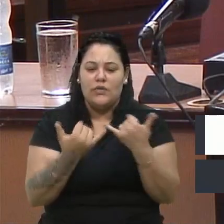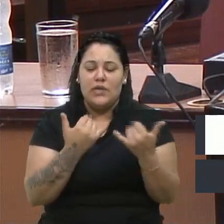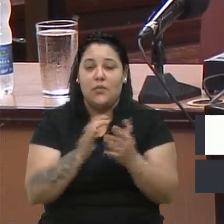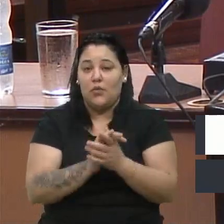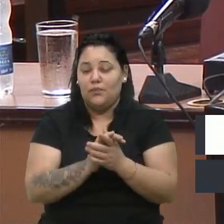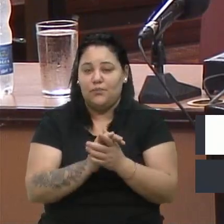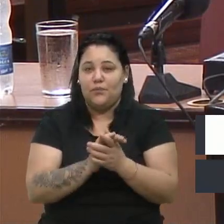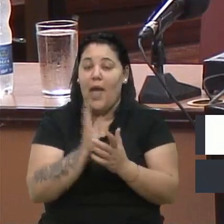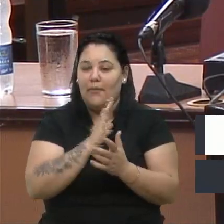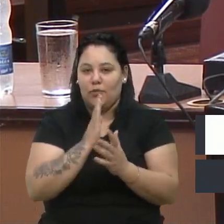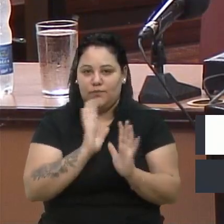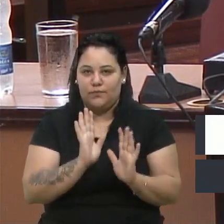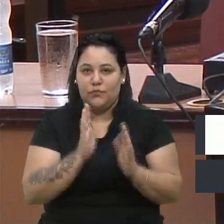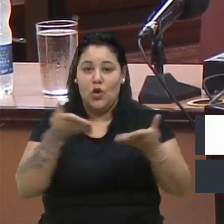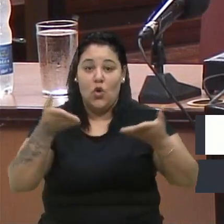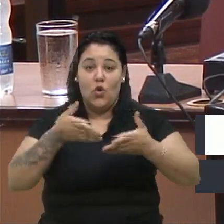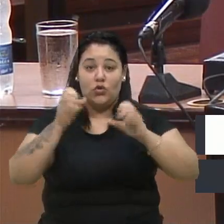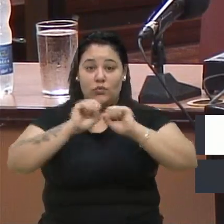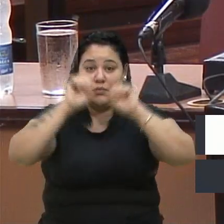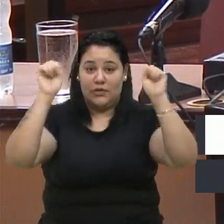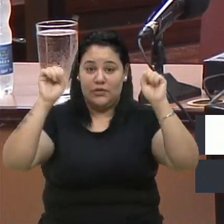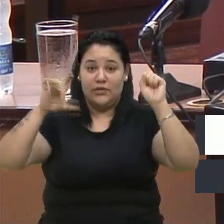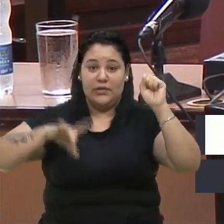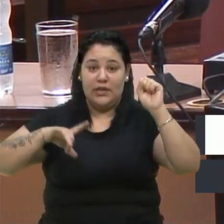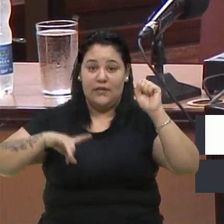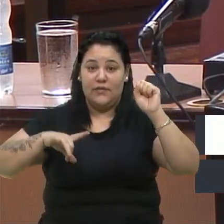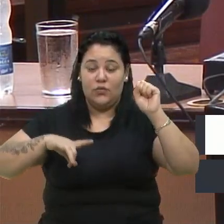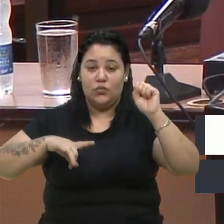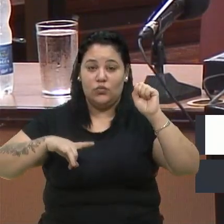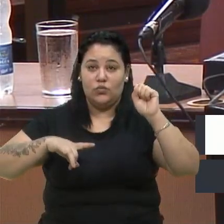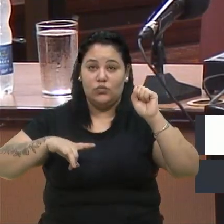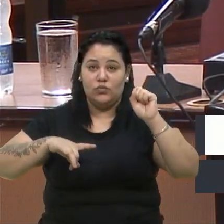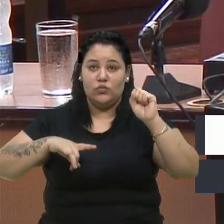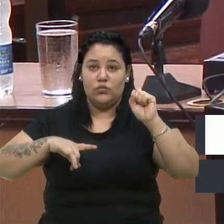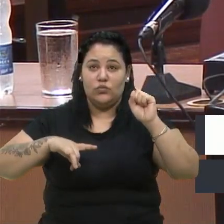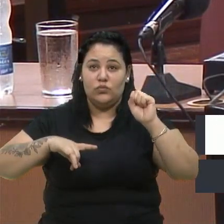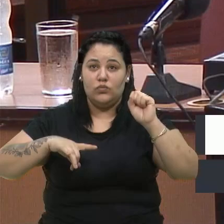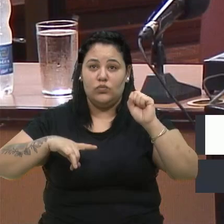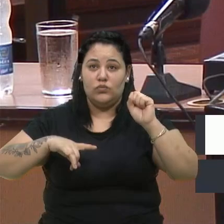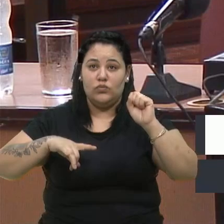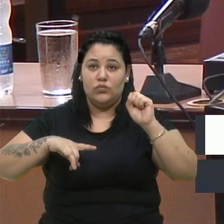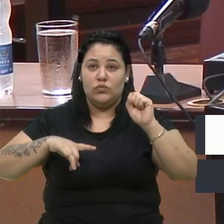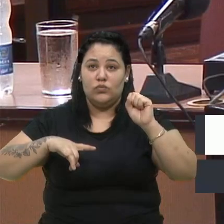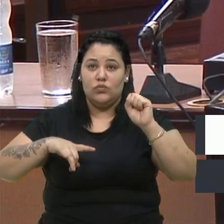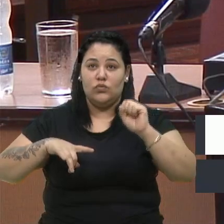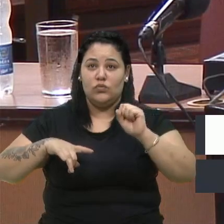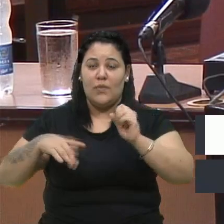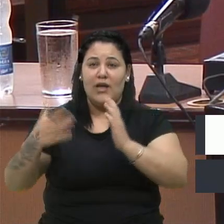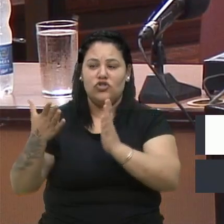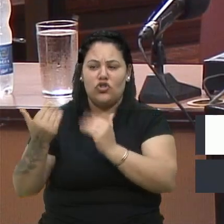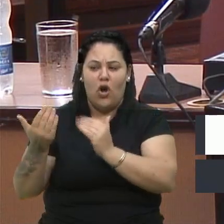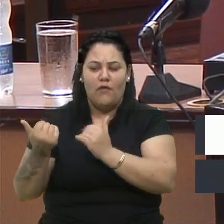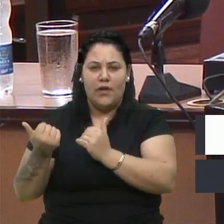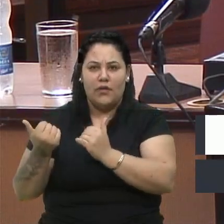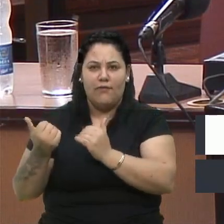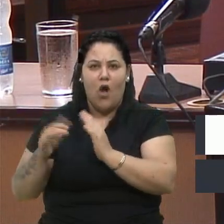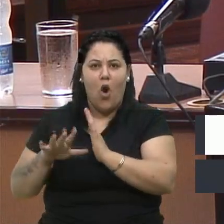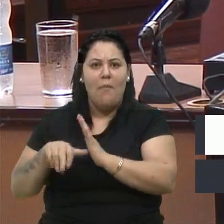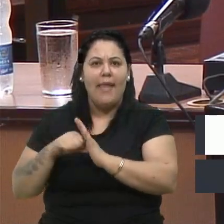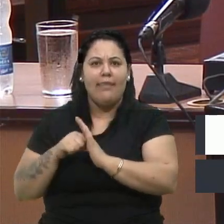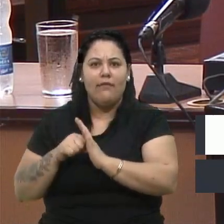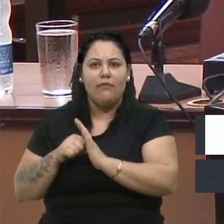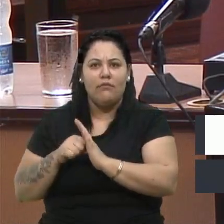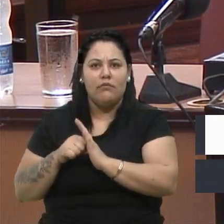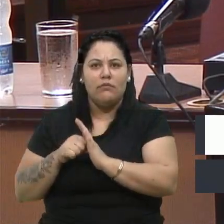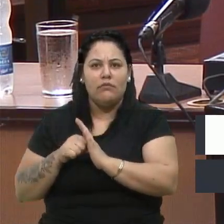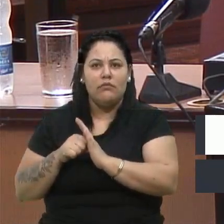manhã ocorreu um sequestro aqui em Caxias do Sul, de um adolescente, e todo o